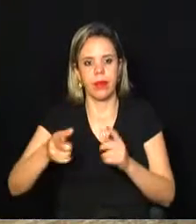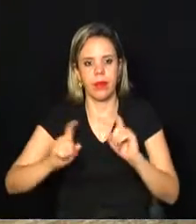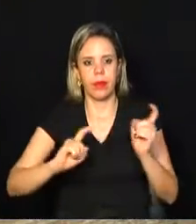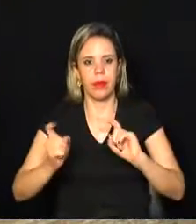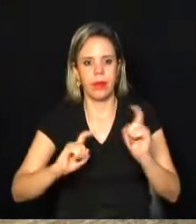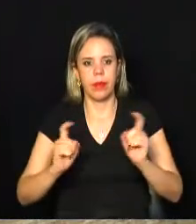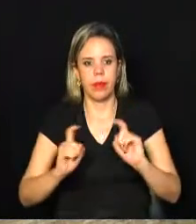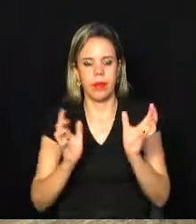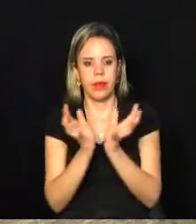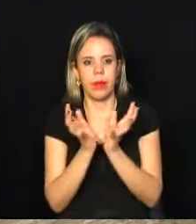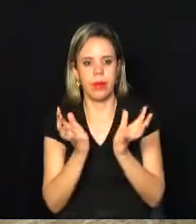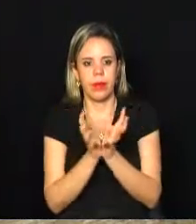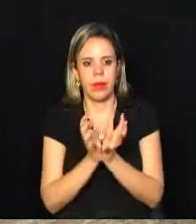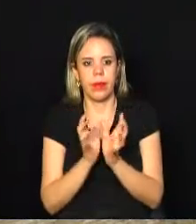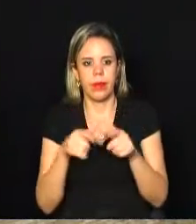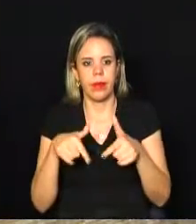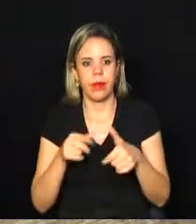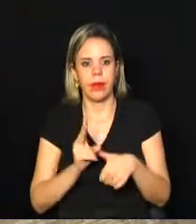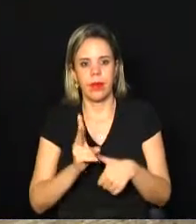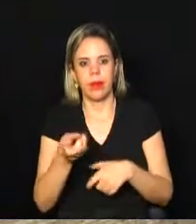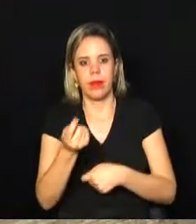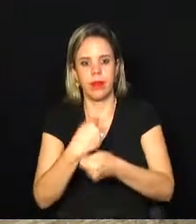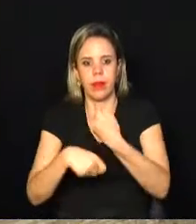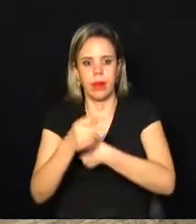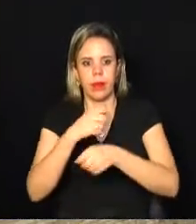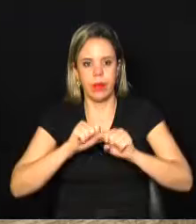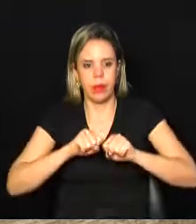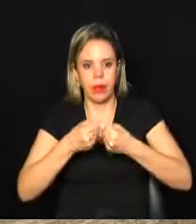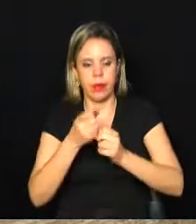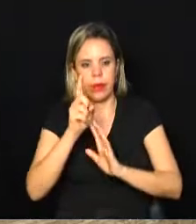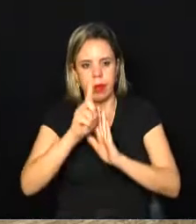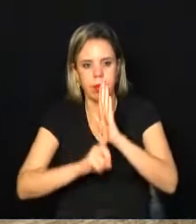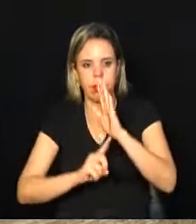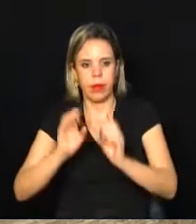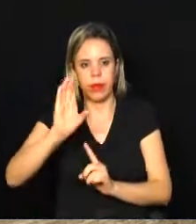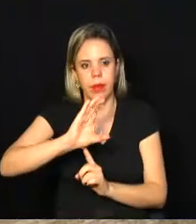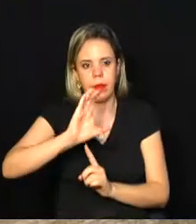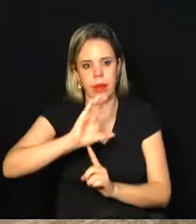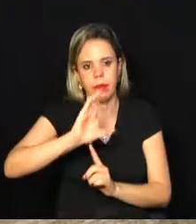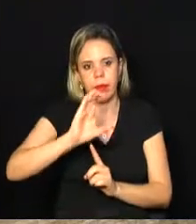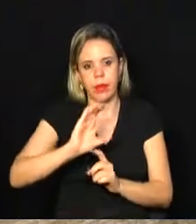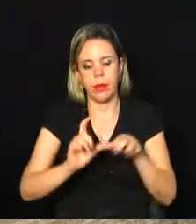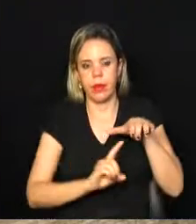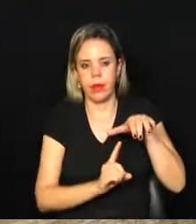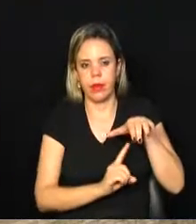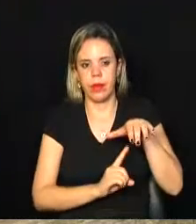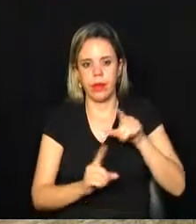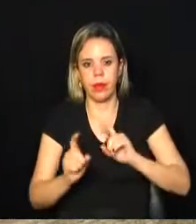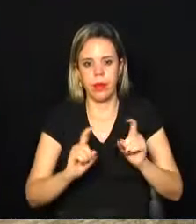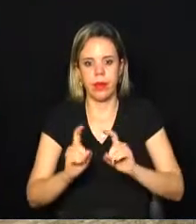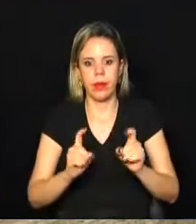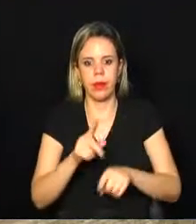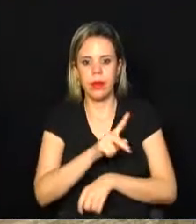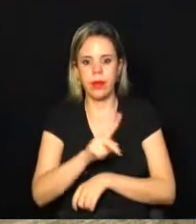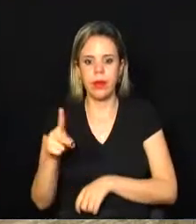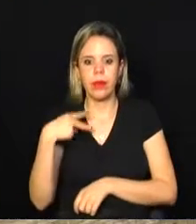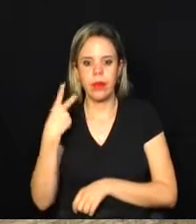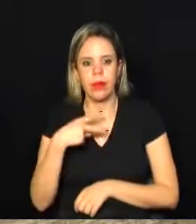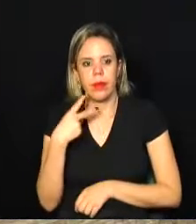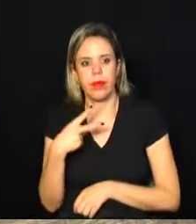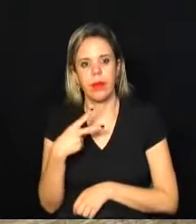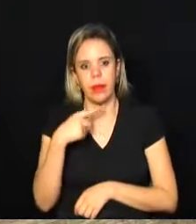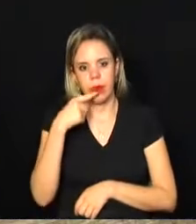reunião da comissão permanente de economia e defesa dos direitos do consumidor esta reunião será presidida pelo